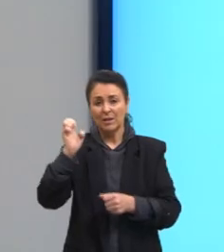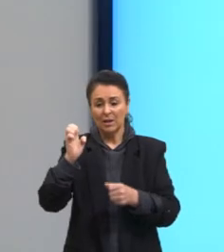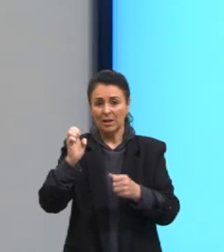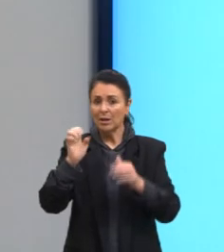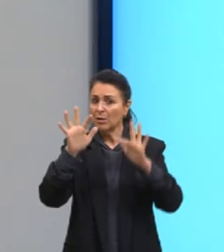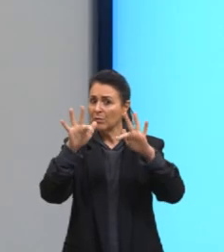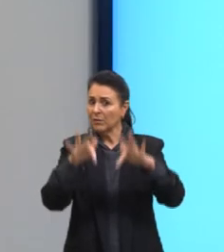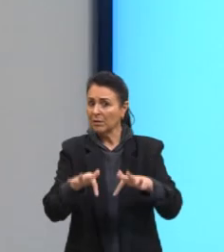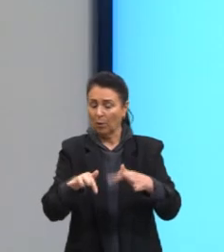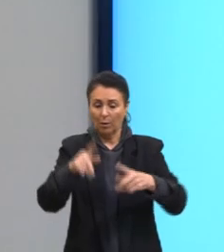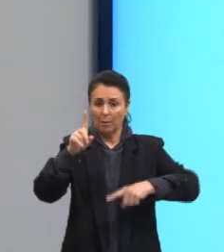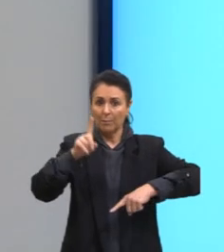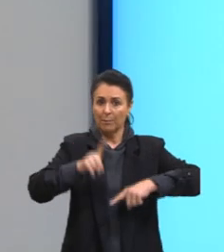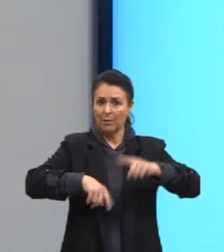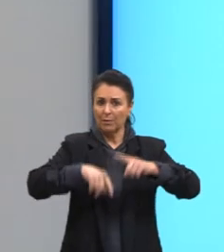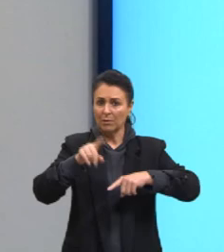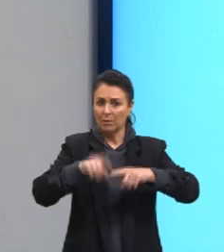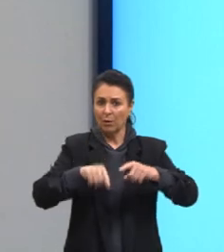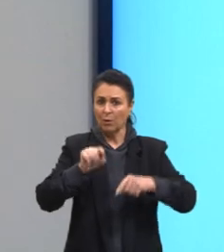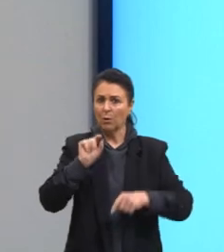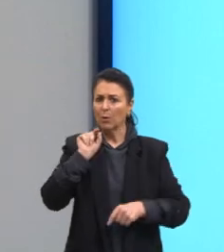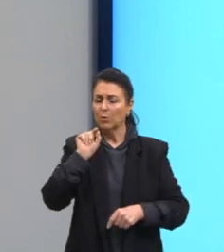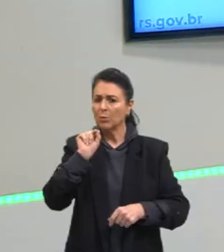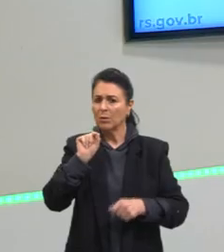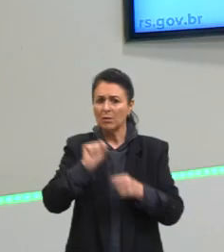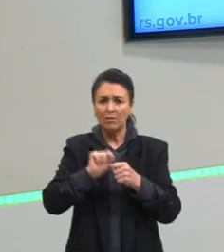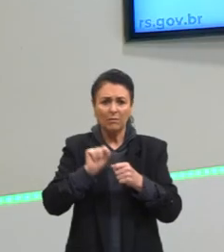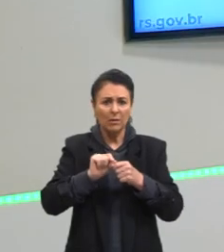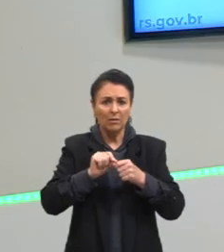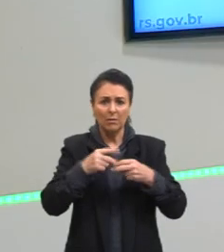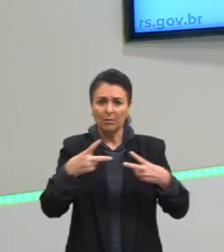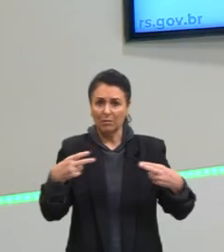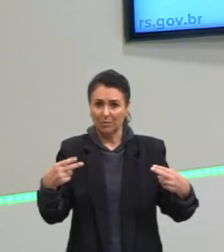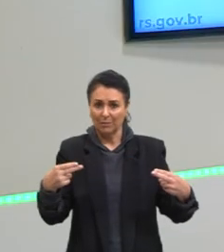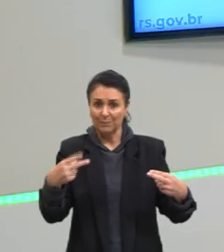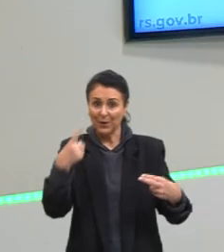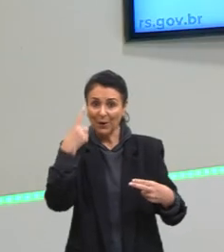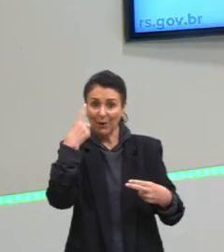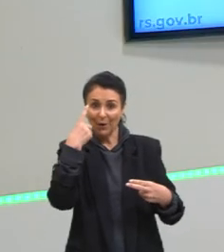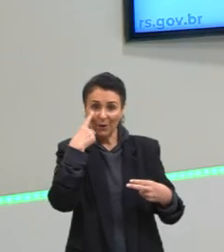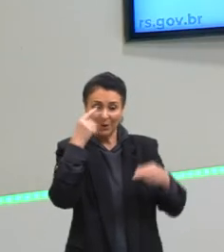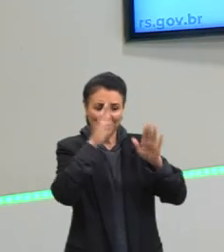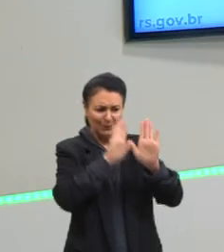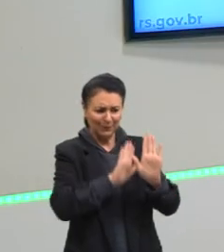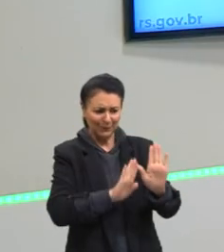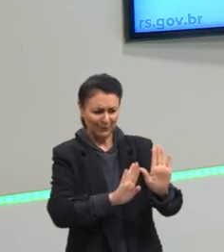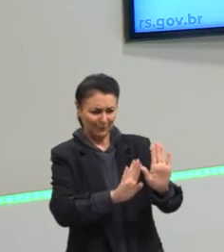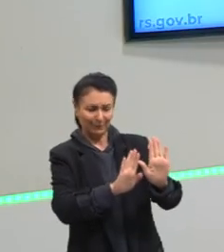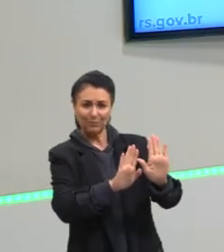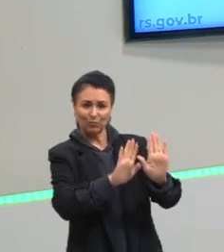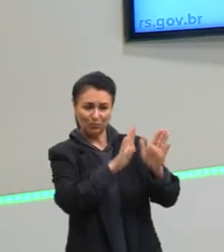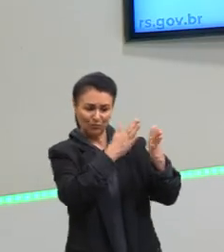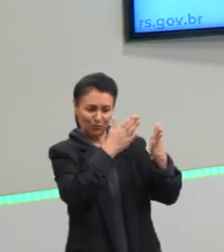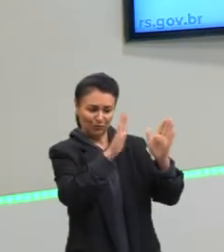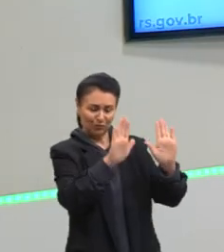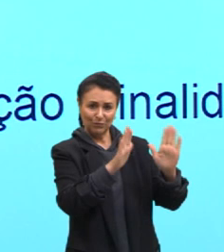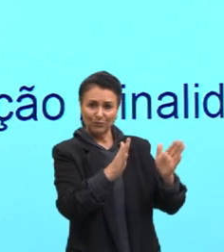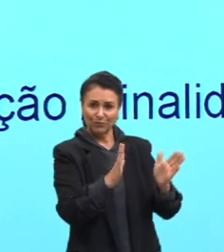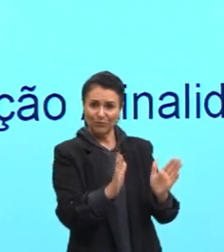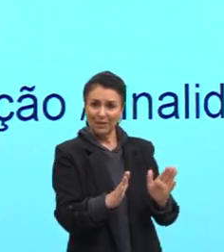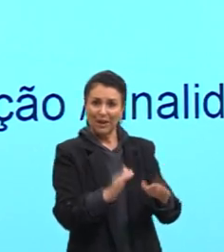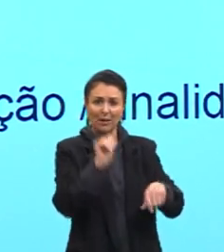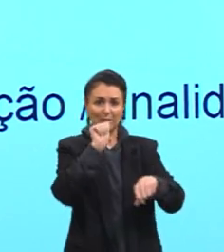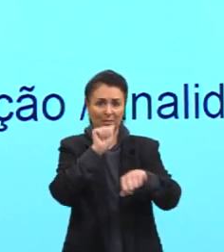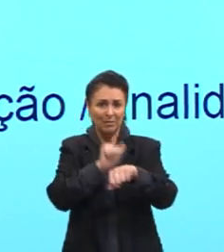material daquilo que é feita a coisa aqui o trago a imagem de uma estátua de um bloco de mármore sendo